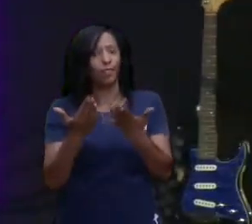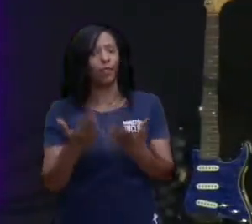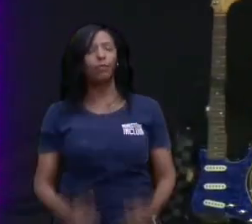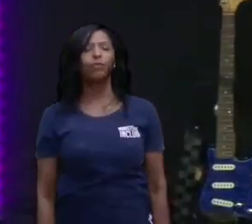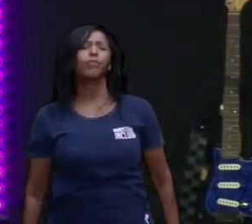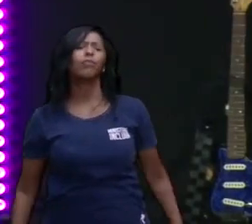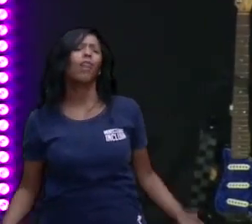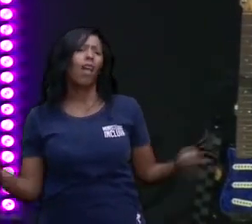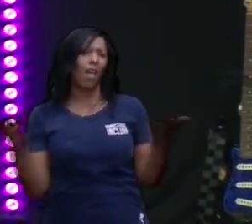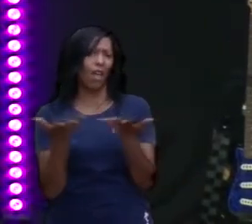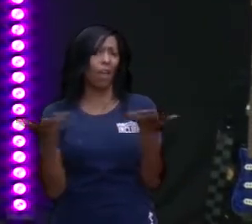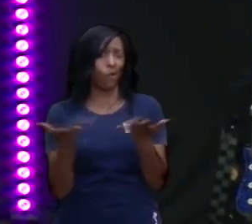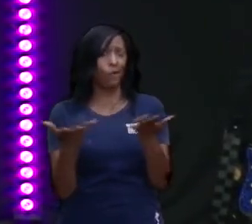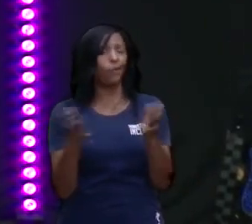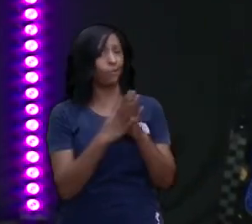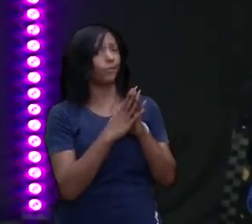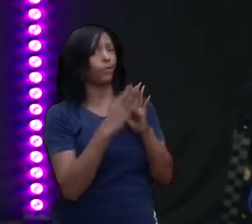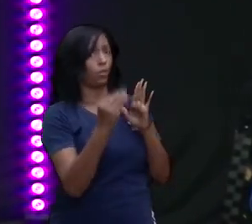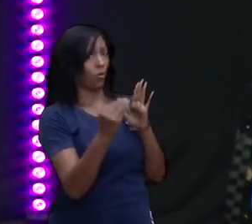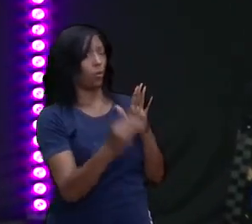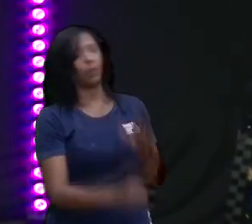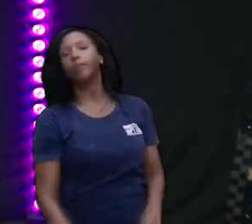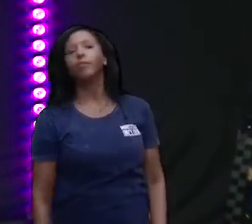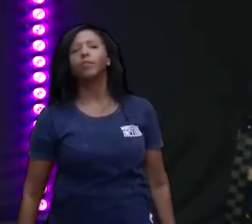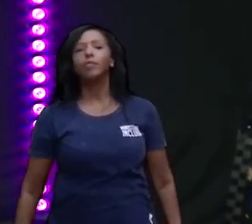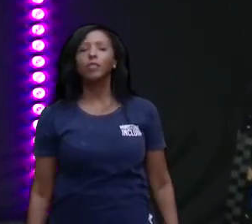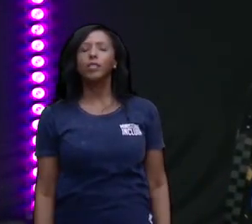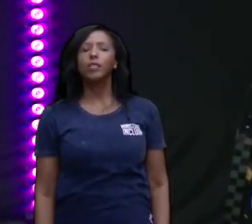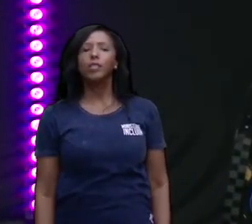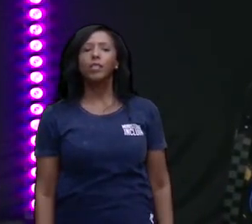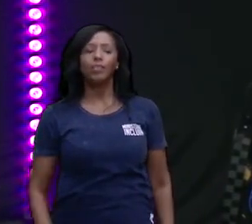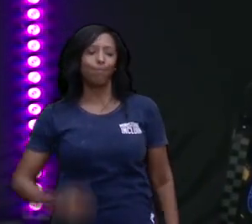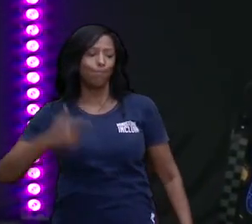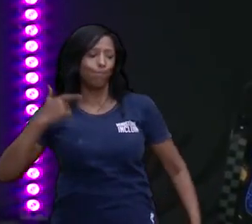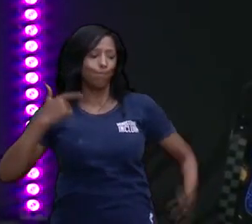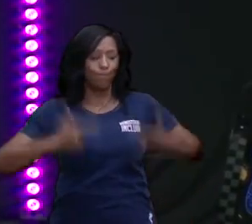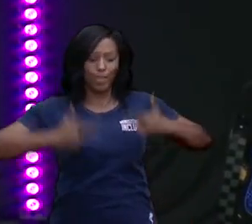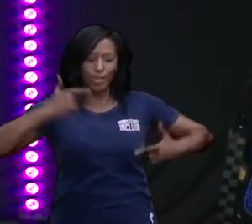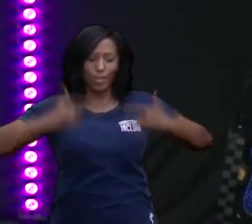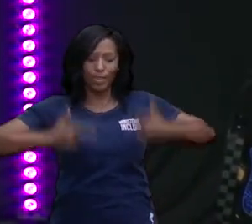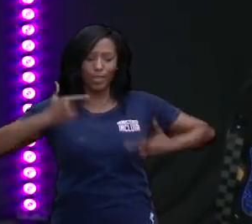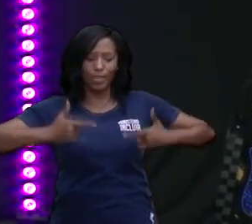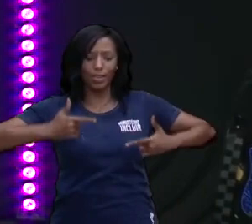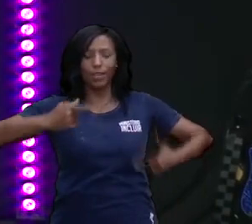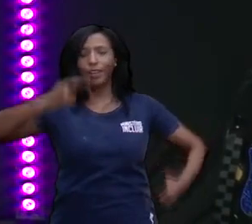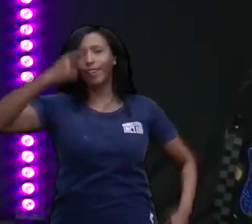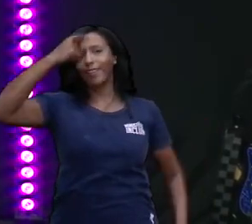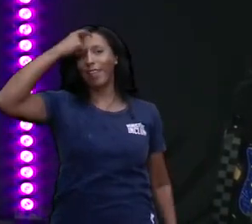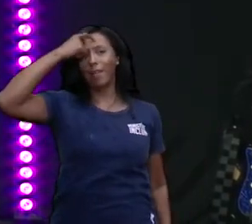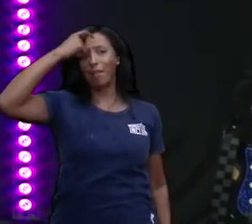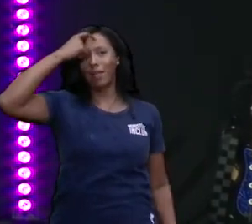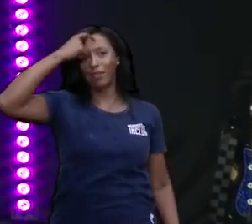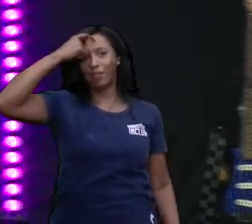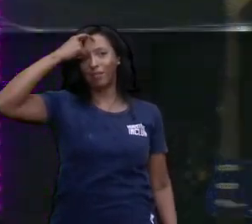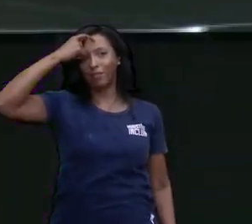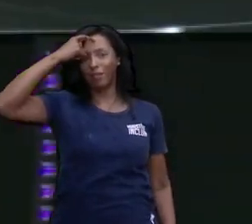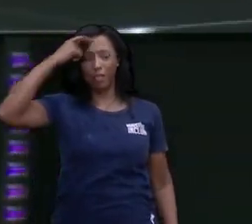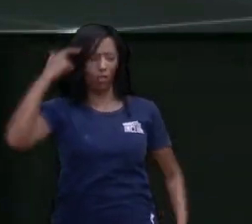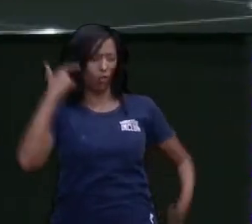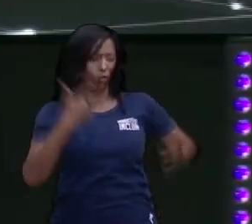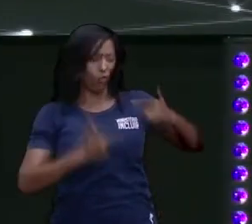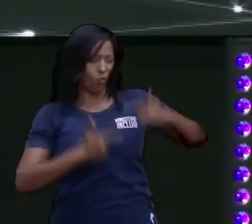frase e a guerra é na mente e a guerra